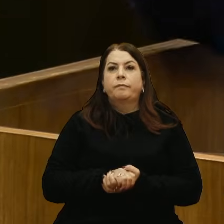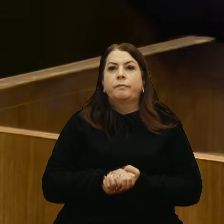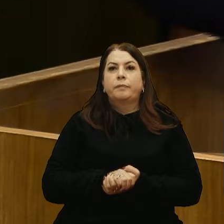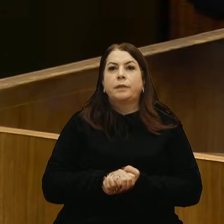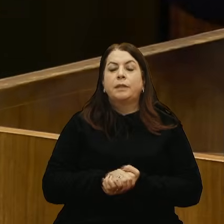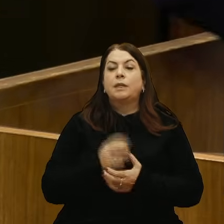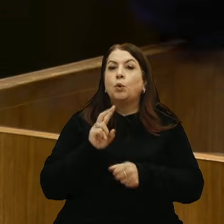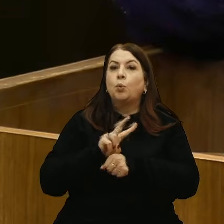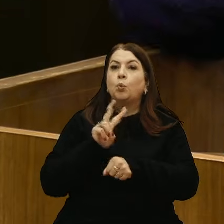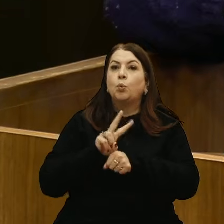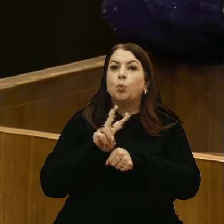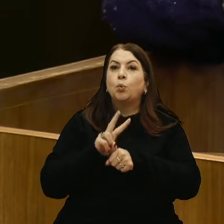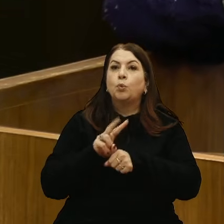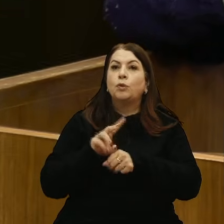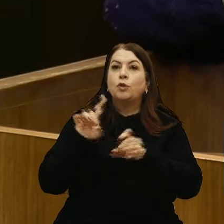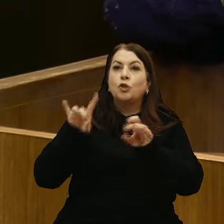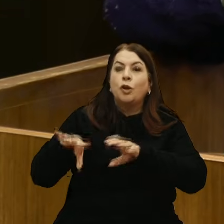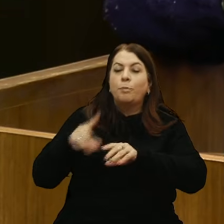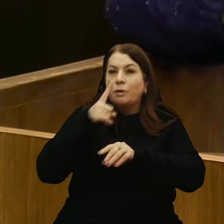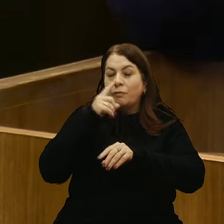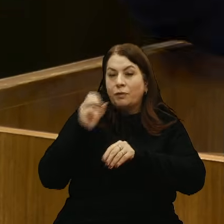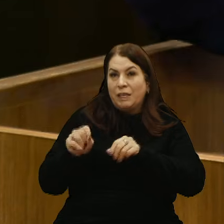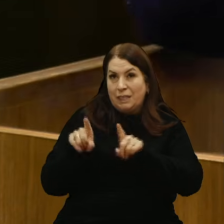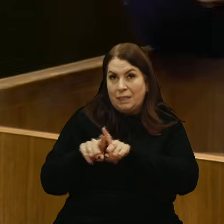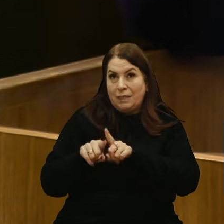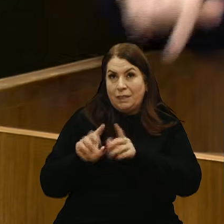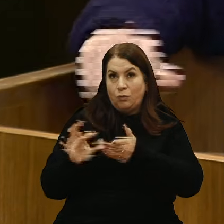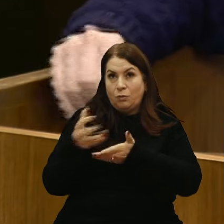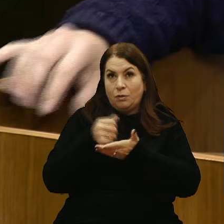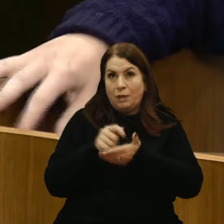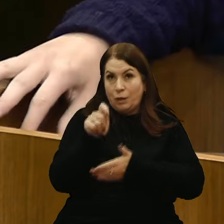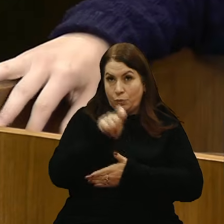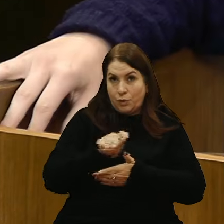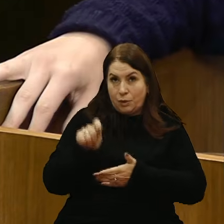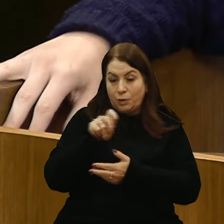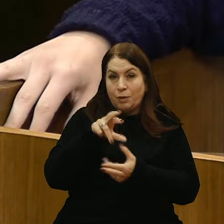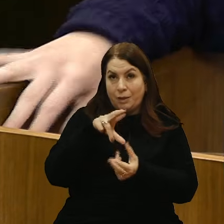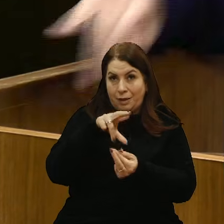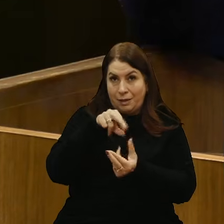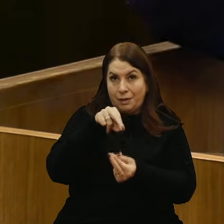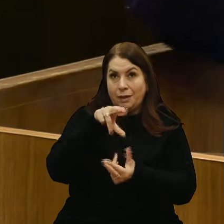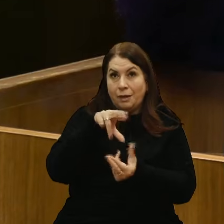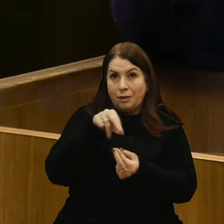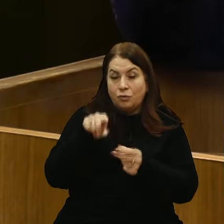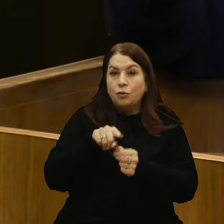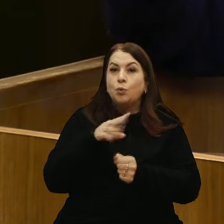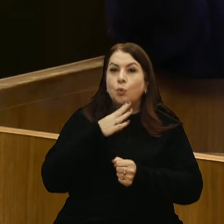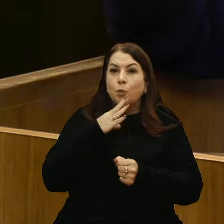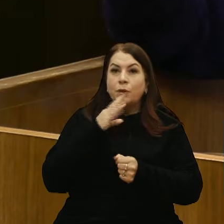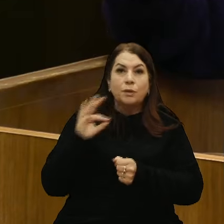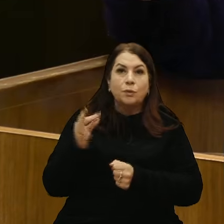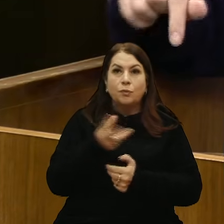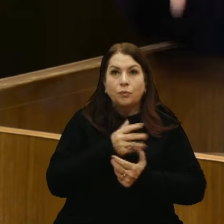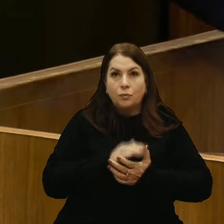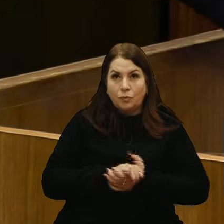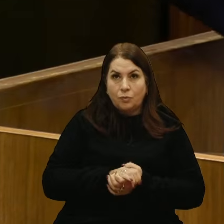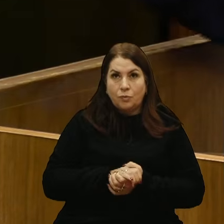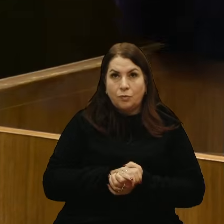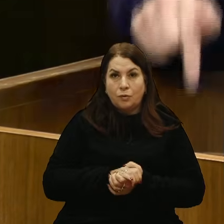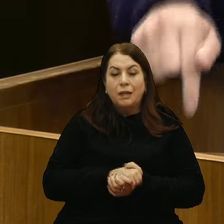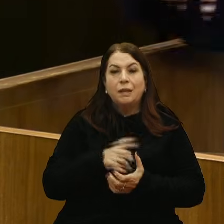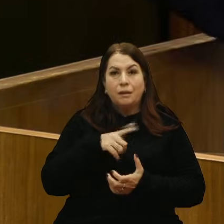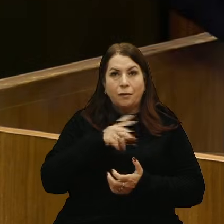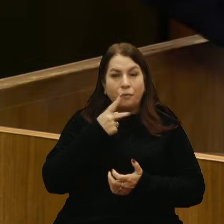quem cuida dos resíduos que são coletados pela Codeca são as associações de reciclagem da nossa cidade. Eu conheço todas. E